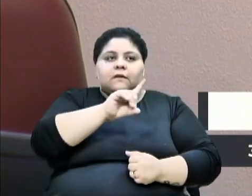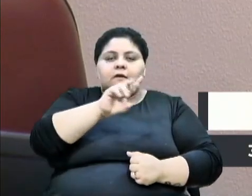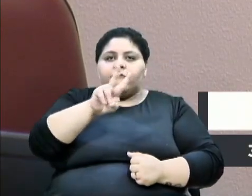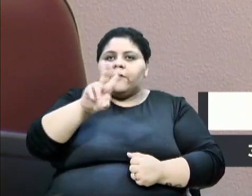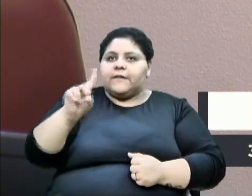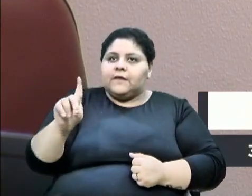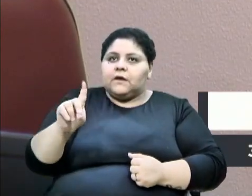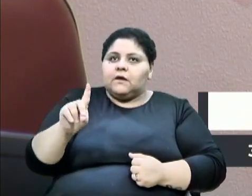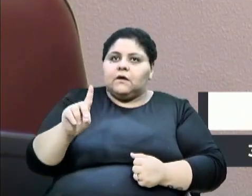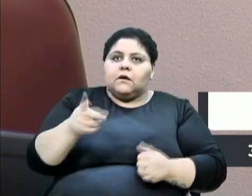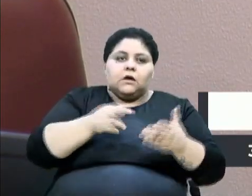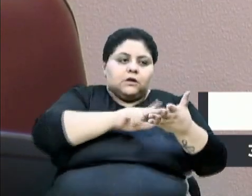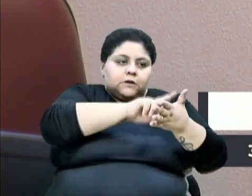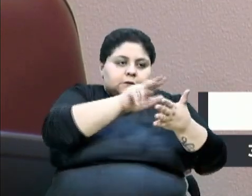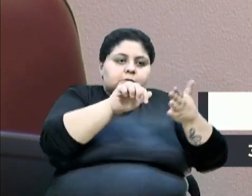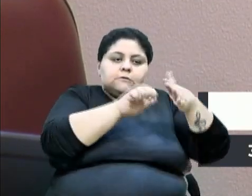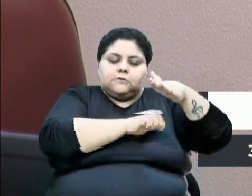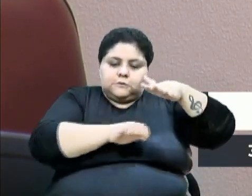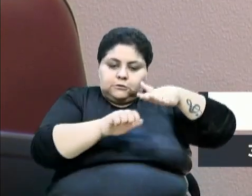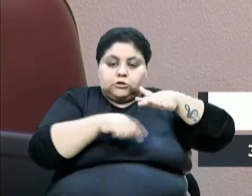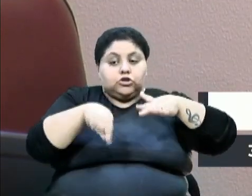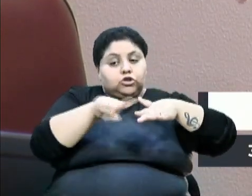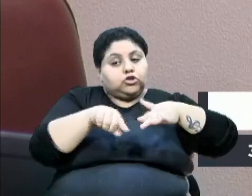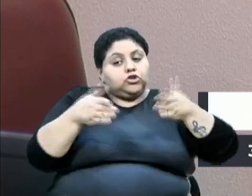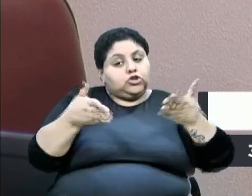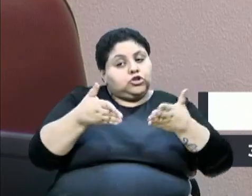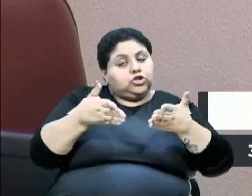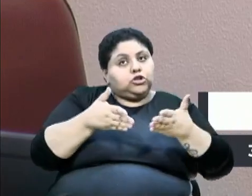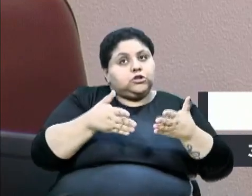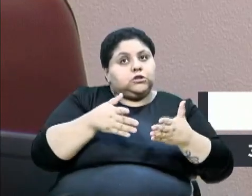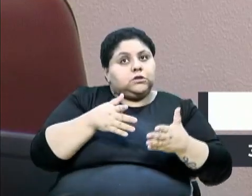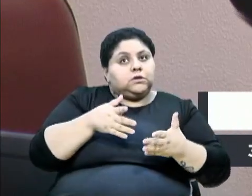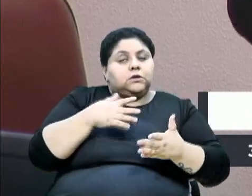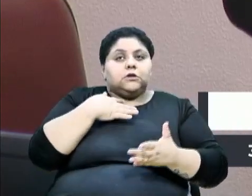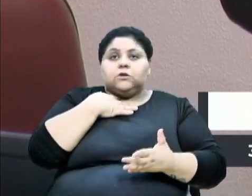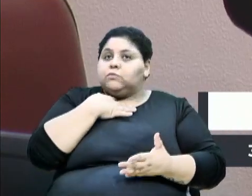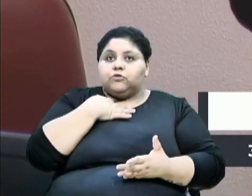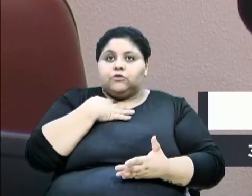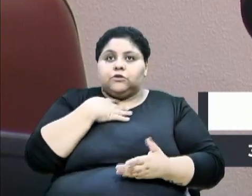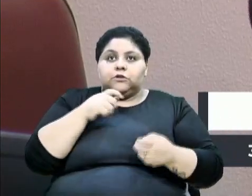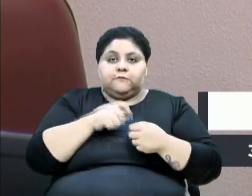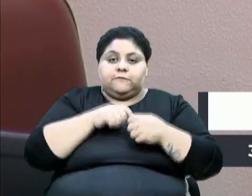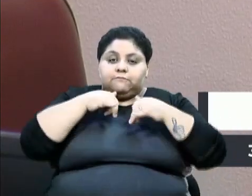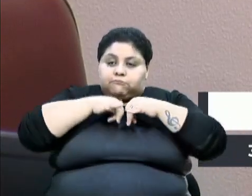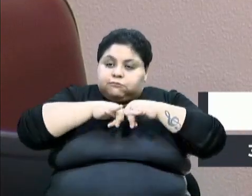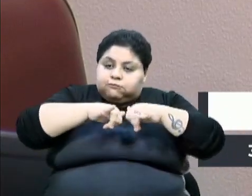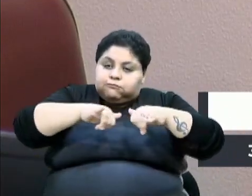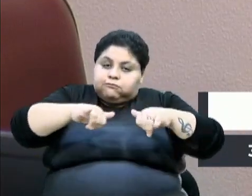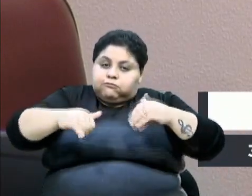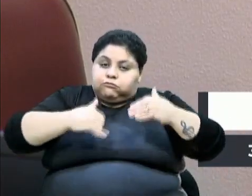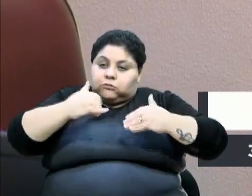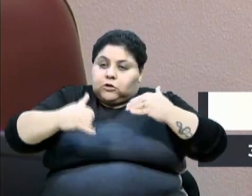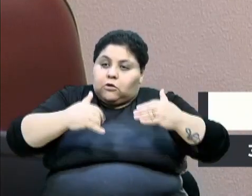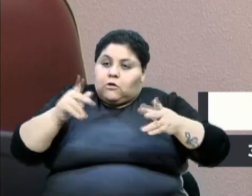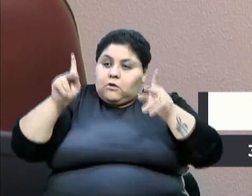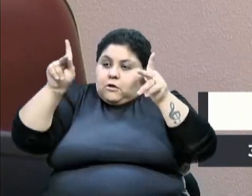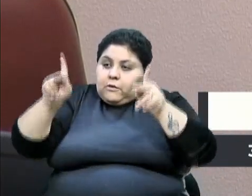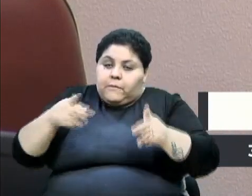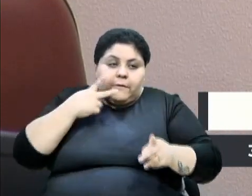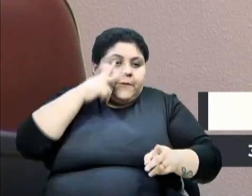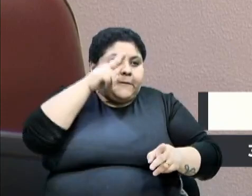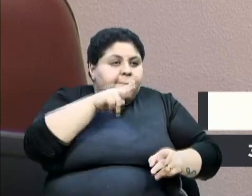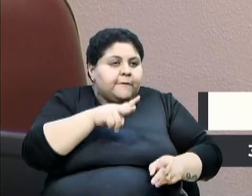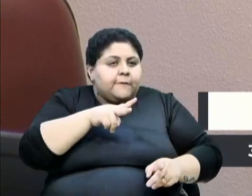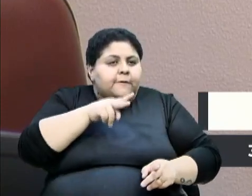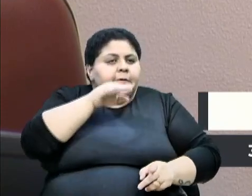das outras empresas, nós já podíamos fazer uma baita propaganda e quando o cliente vê, o turista vê, ele pede, me leva lá